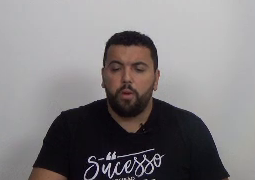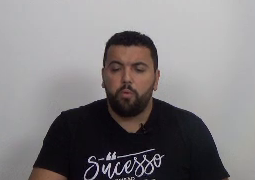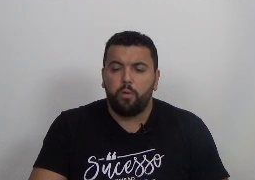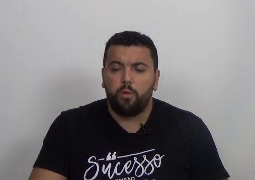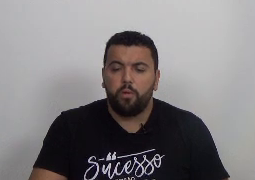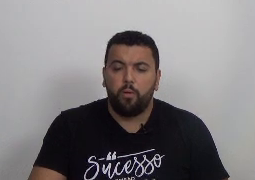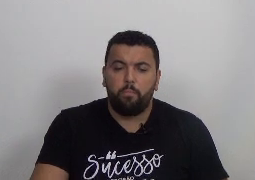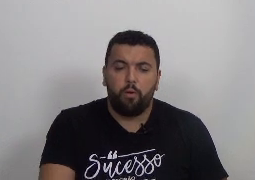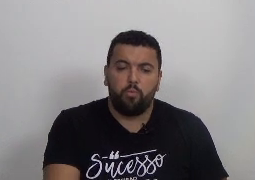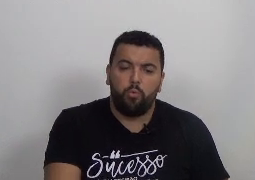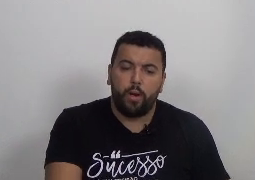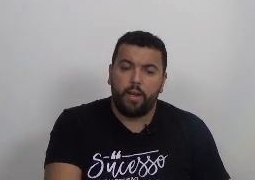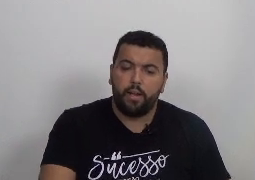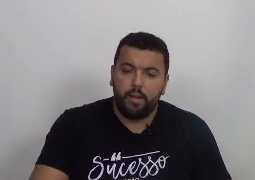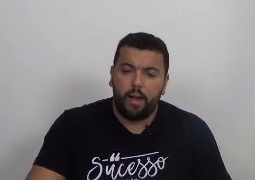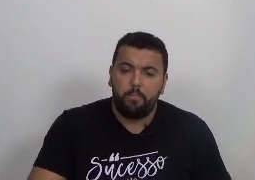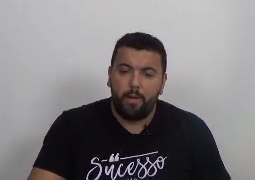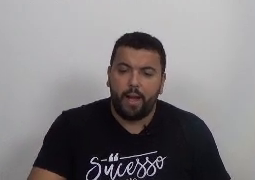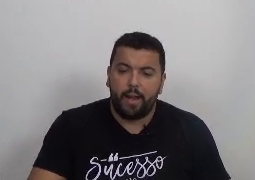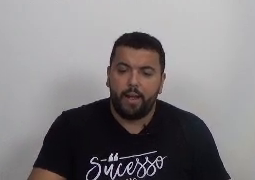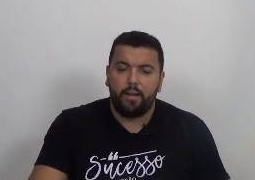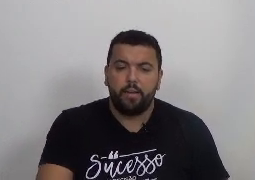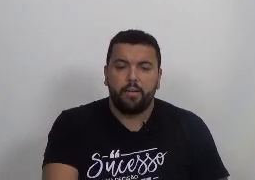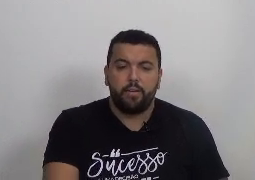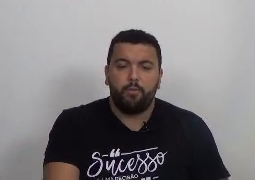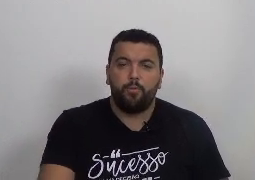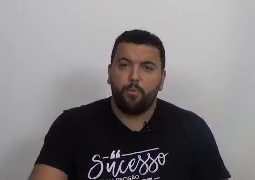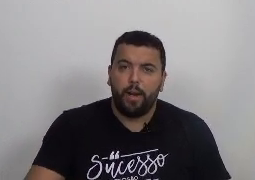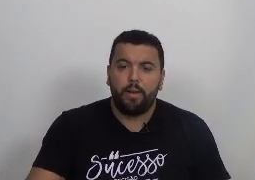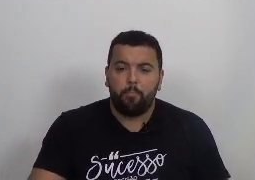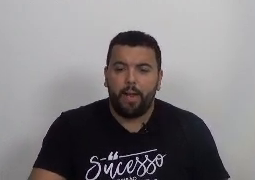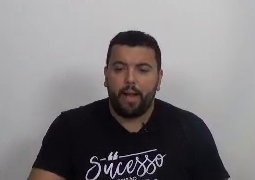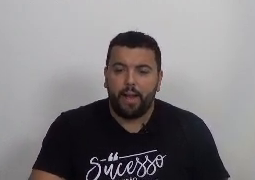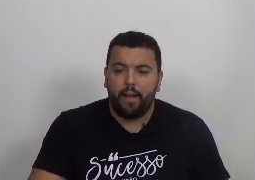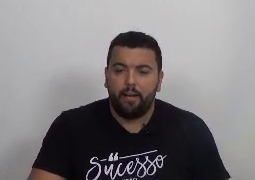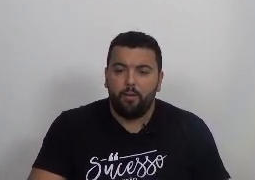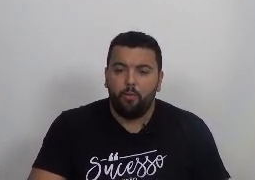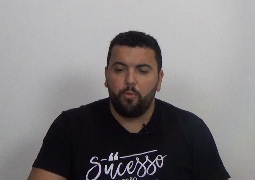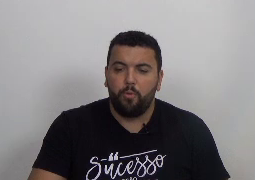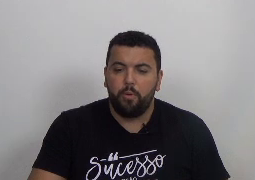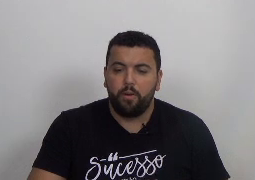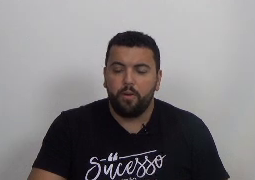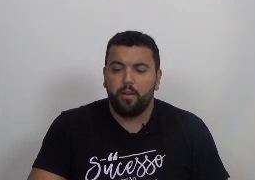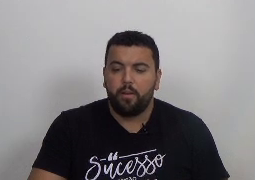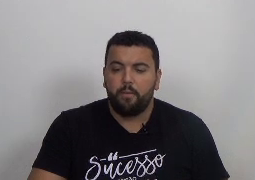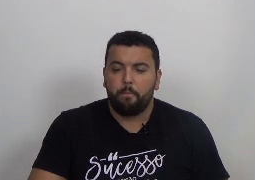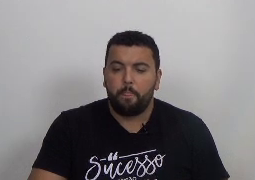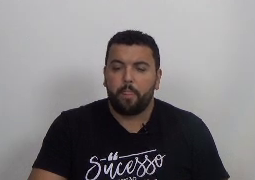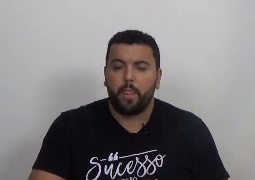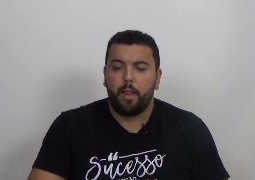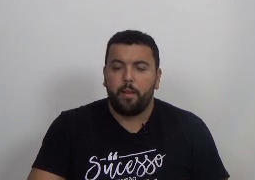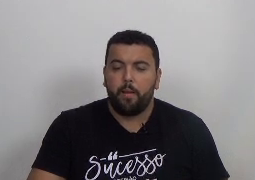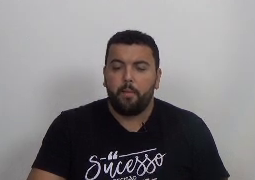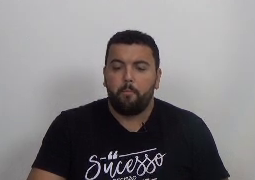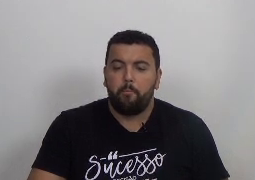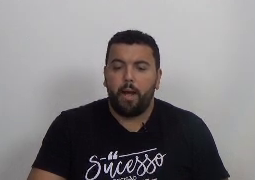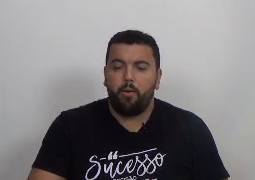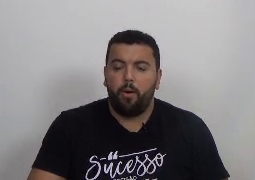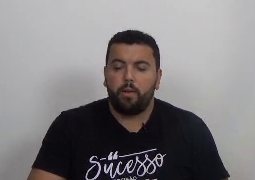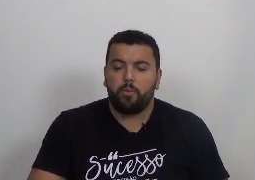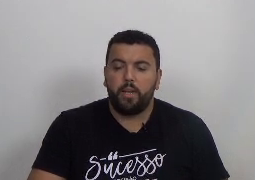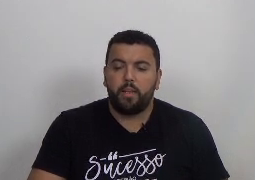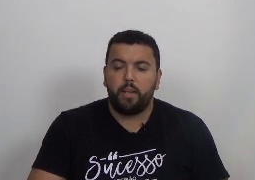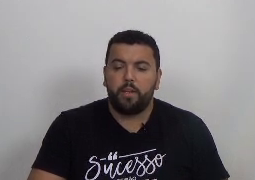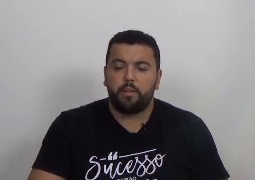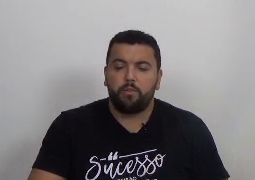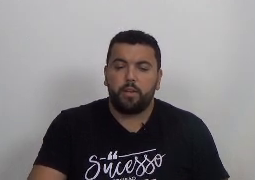é o número total 1.na ipega né um poema e pega né um número o